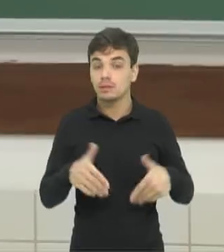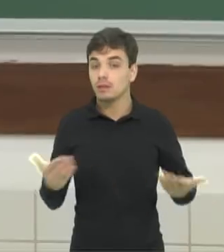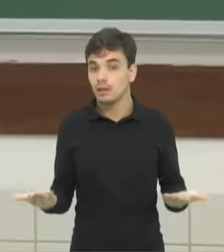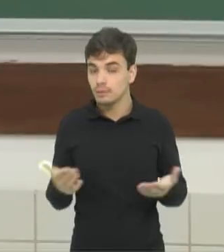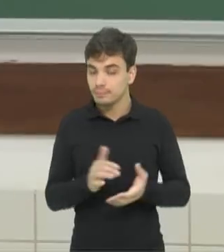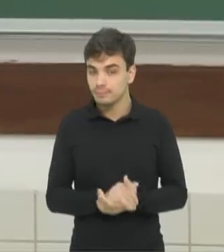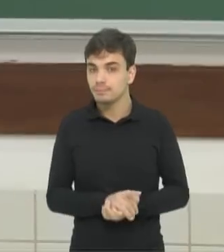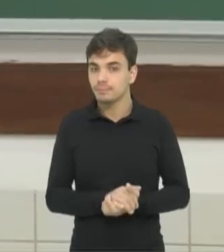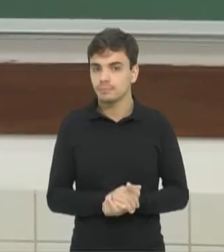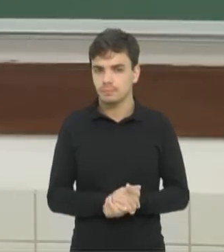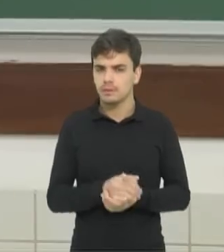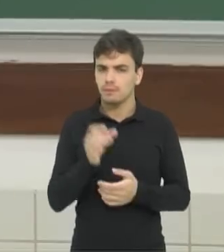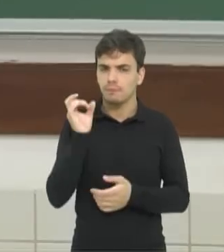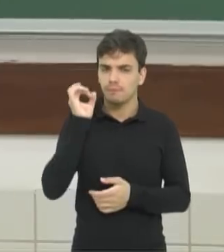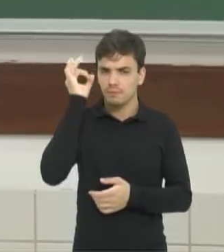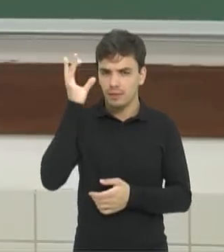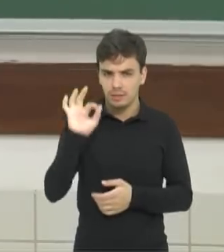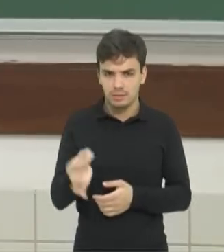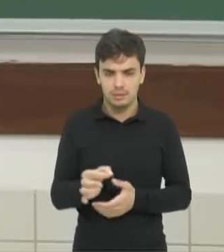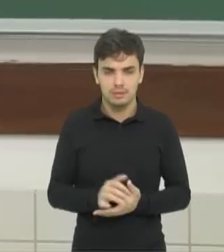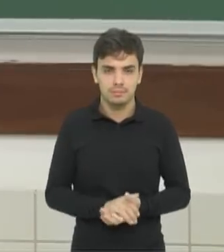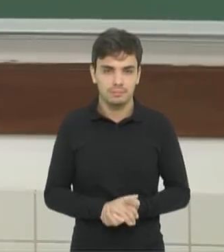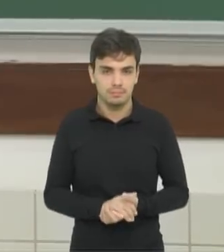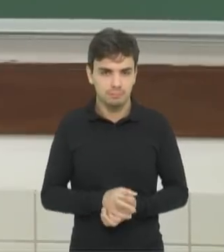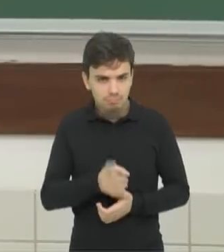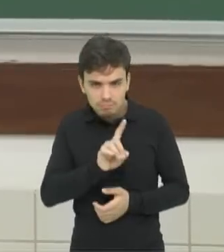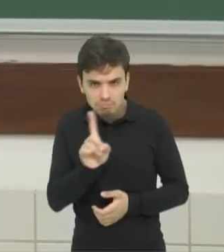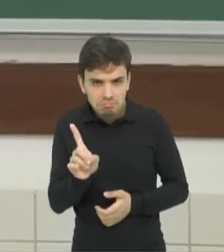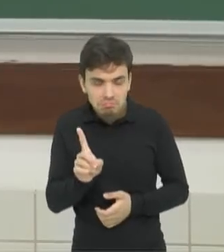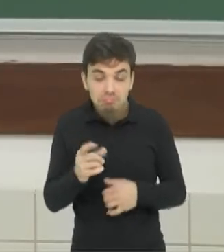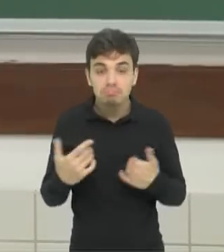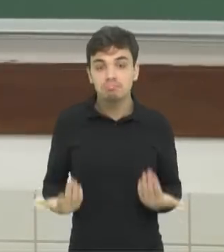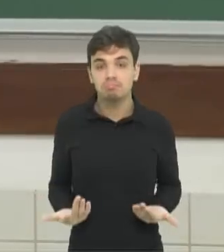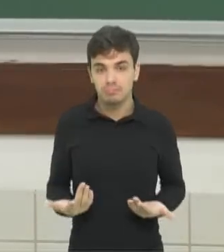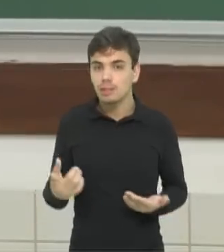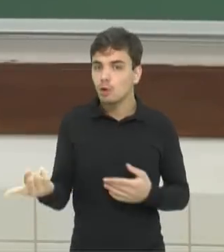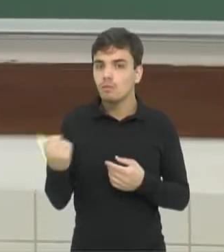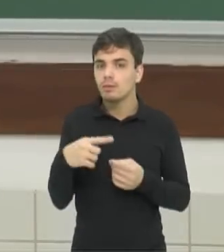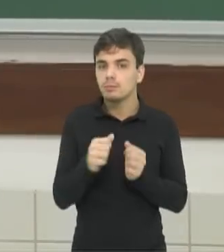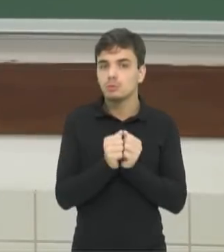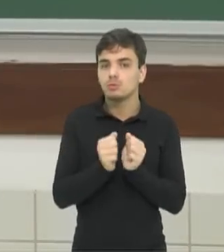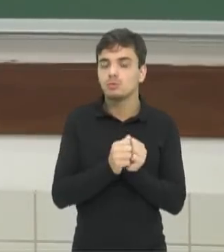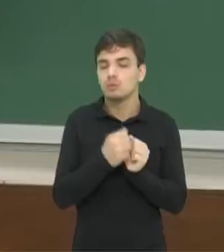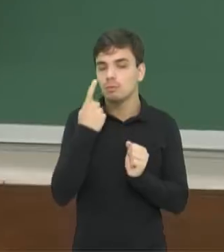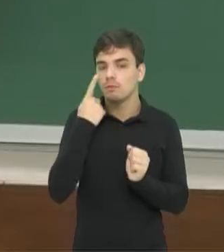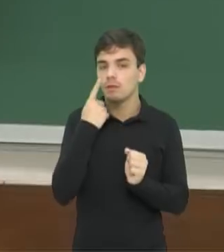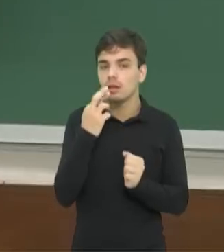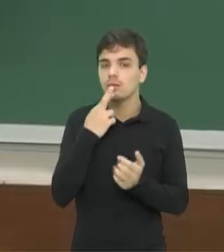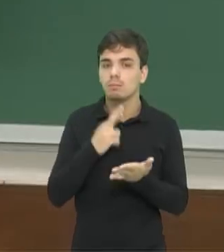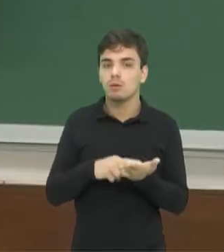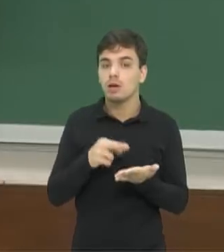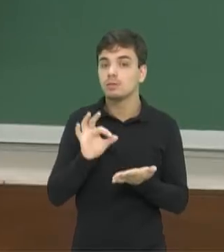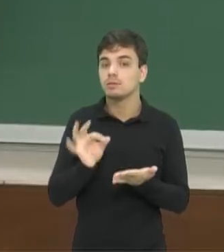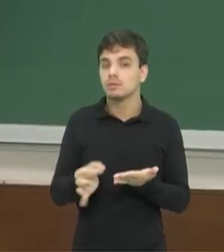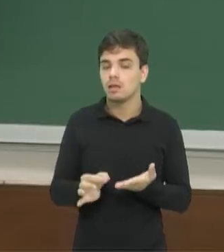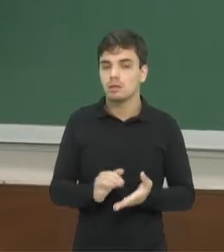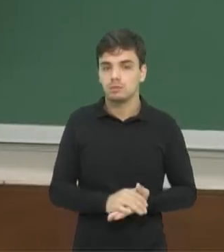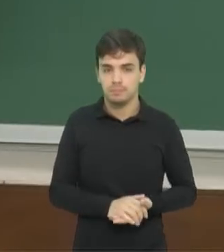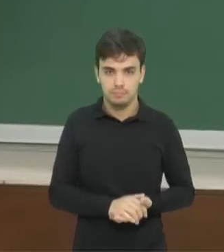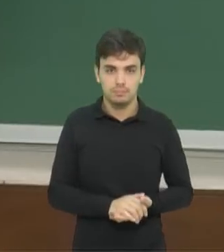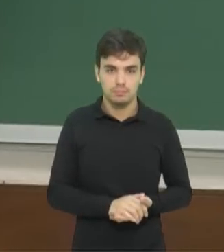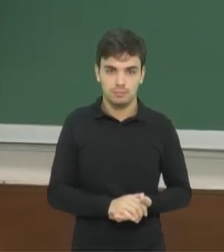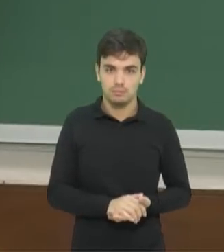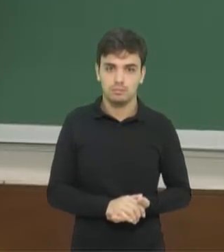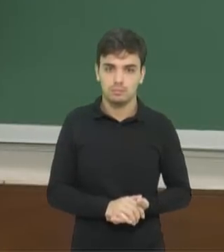E aí, pessoal? Tá fácil, não tá? Não? Ai, ai, ai, vem aqui então, vamos saber qual que é a resposta desse quiz